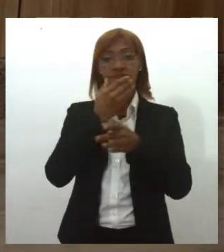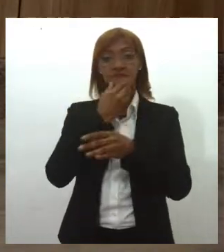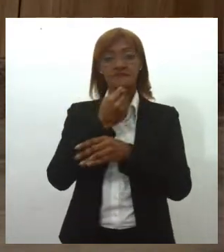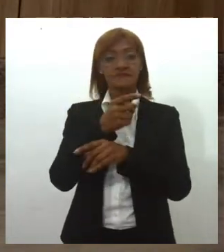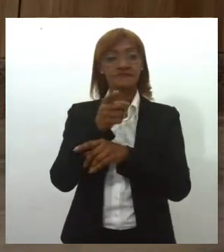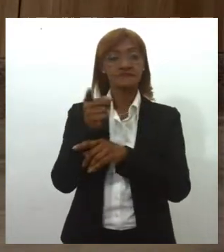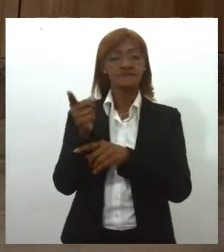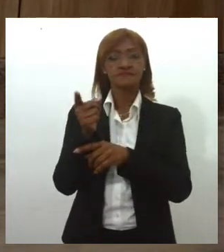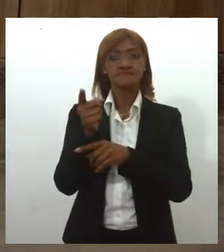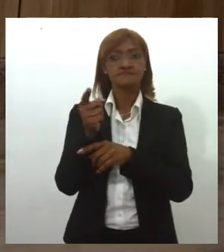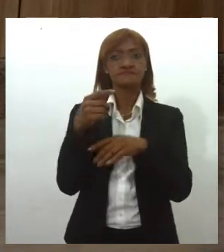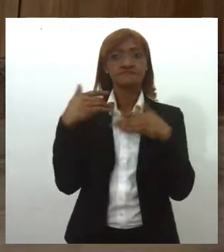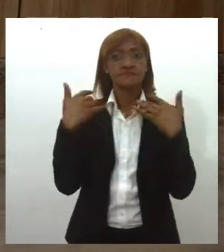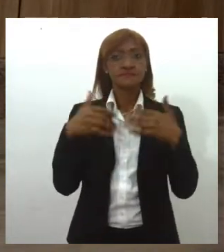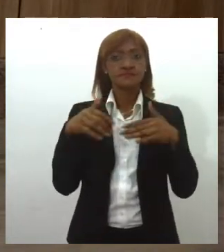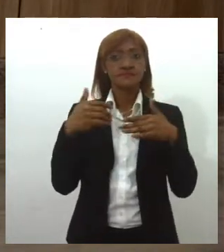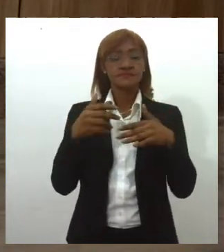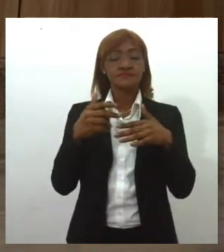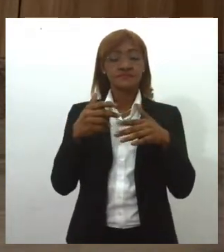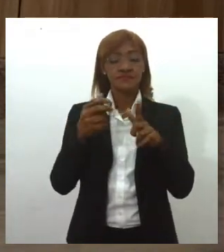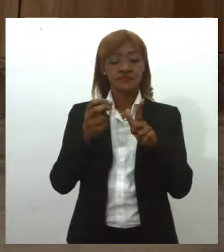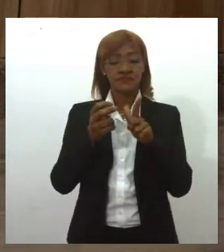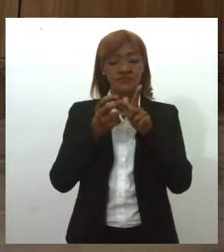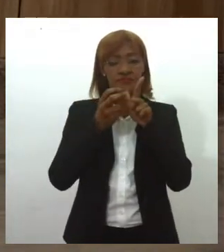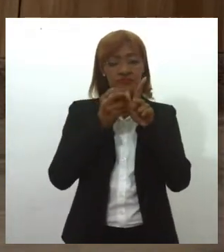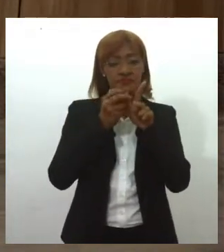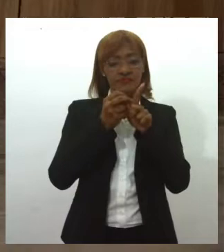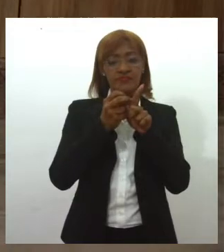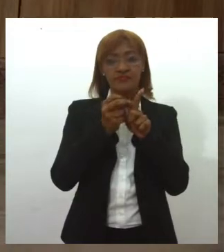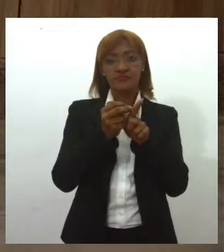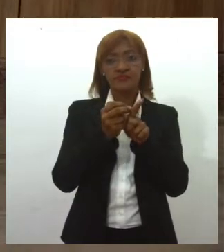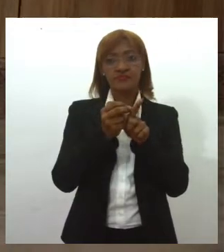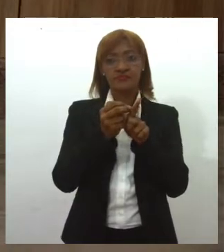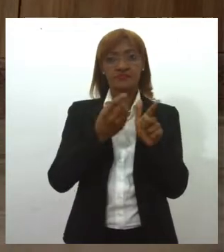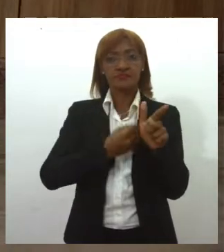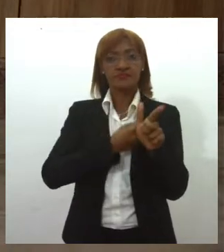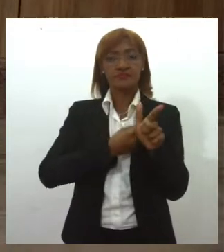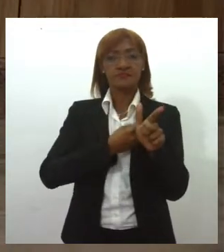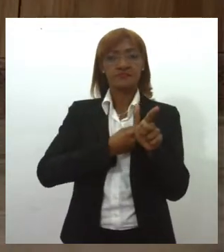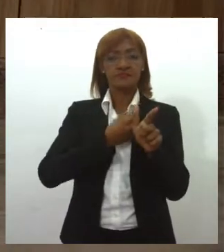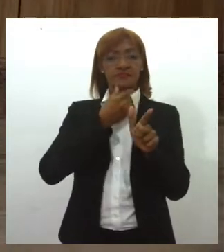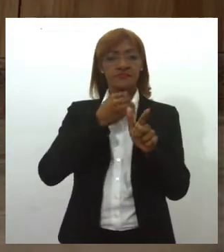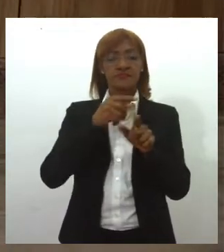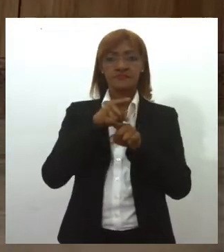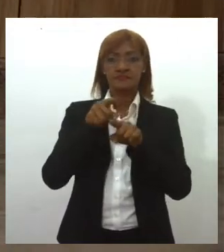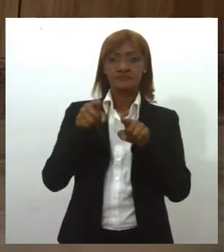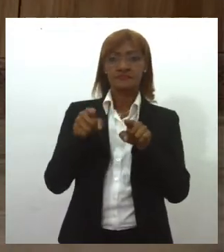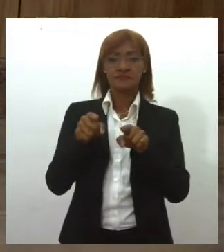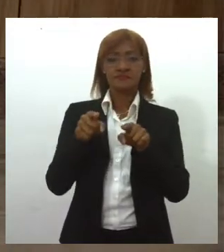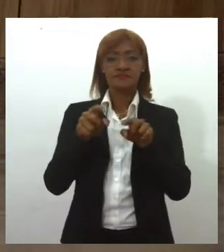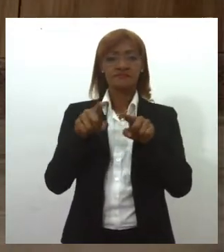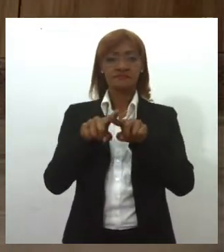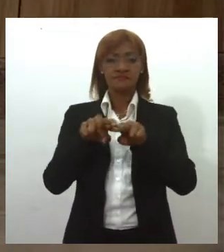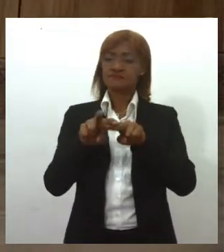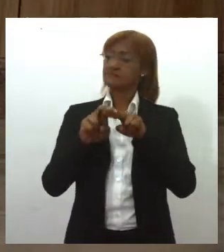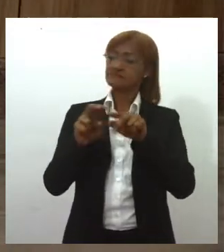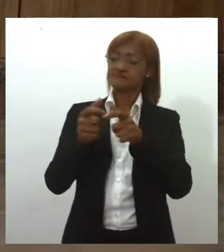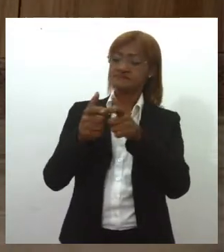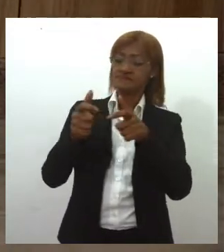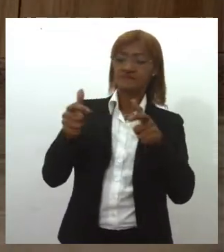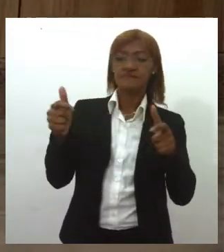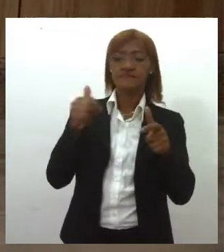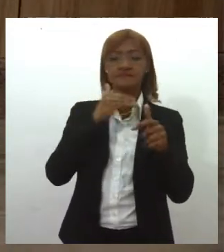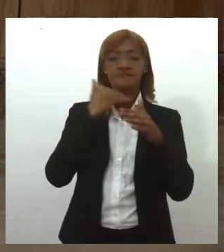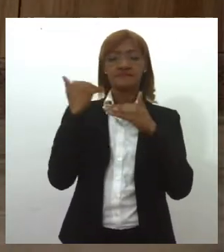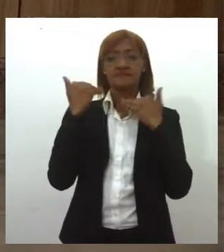quanto o câncer de próstata, ele é muito nocivo para os homens, é a maior incidência, a causa de morte aí entre os cânceres. E olha,